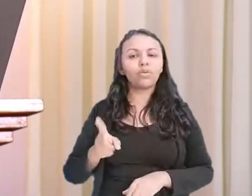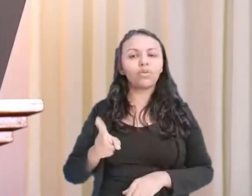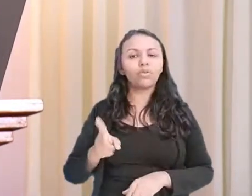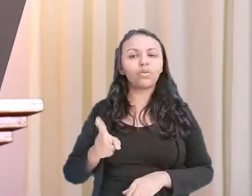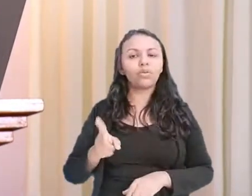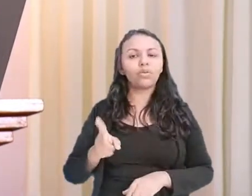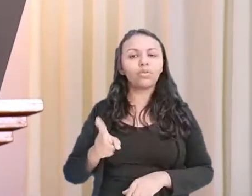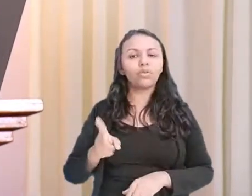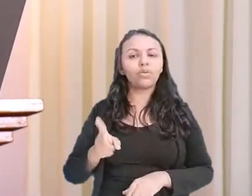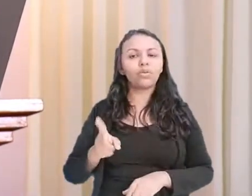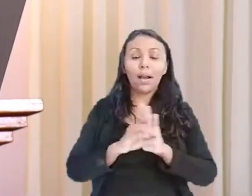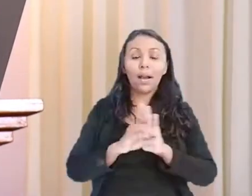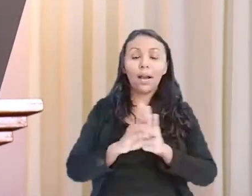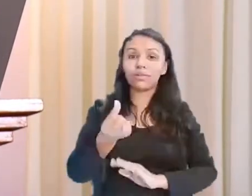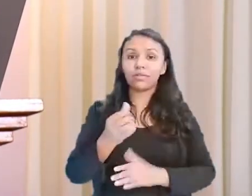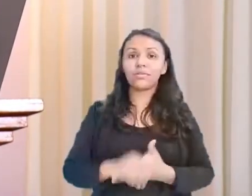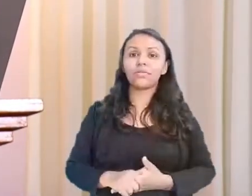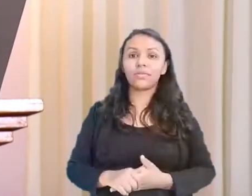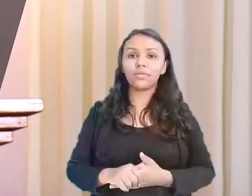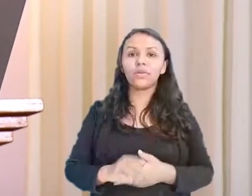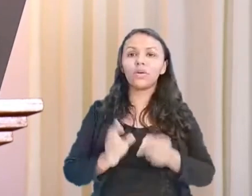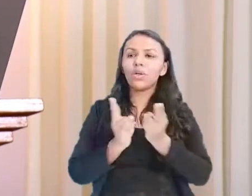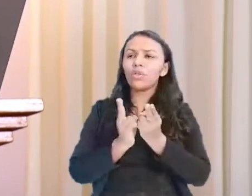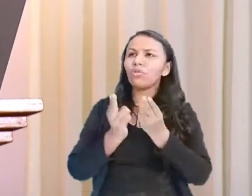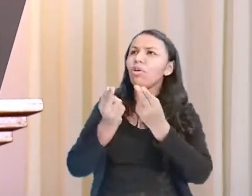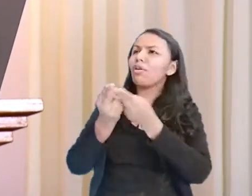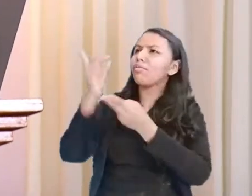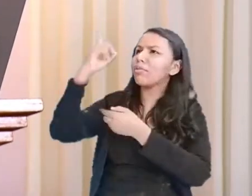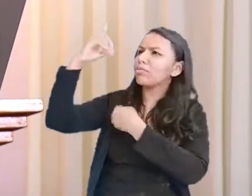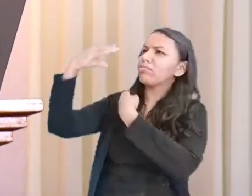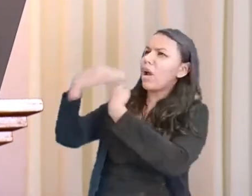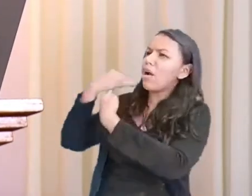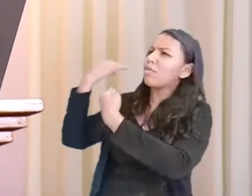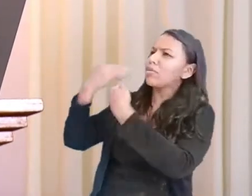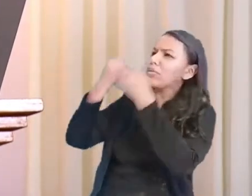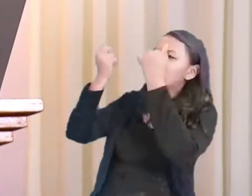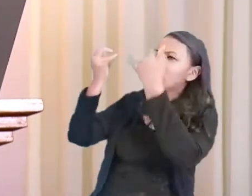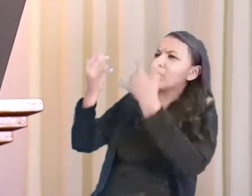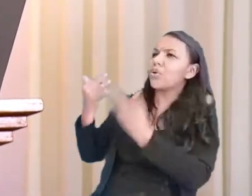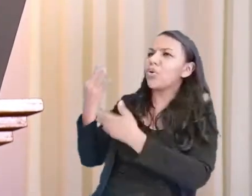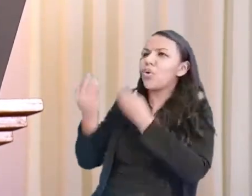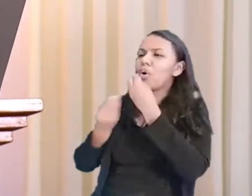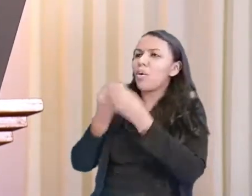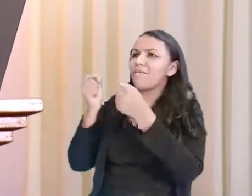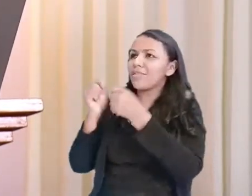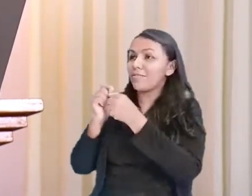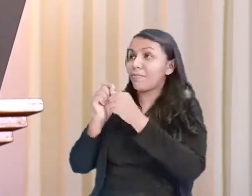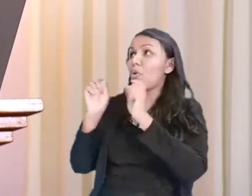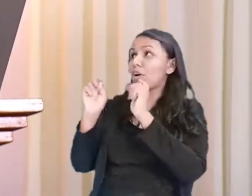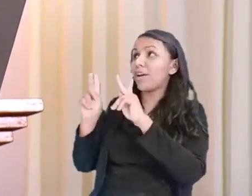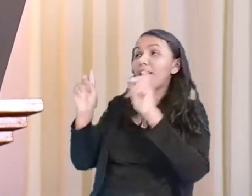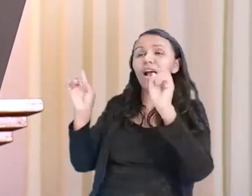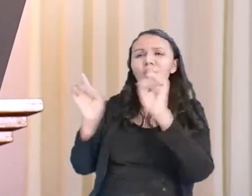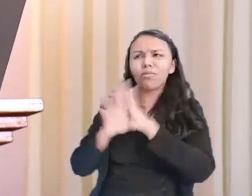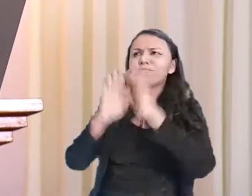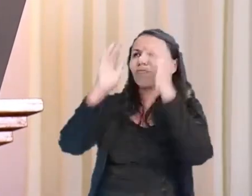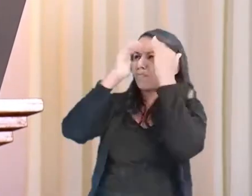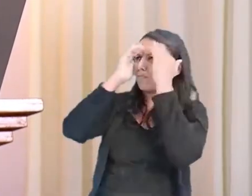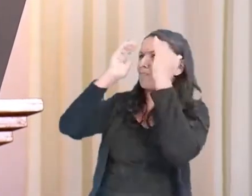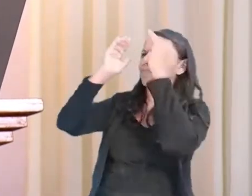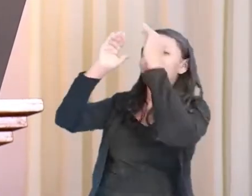diz que depois que Noé ouviu todas as orientações divinas, todas as palavras de Deus, ele fez conforme a